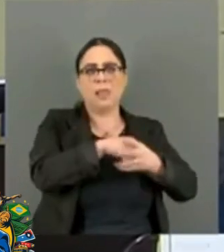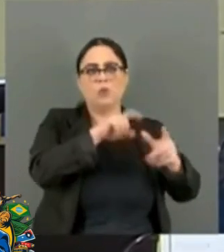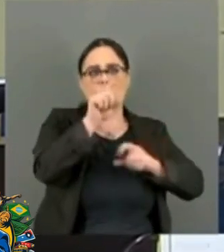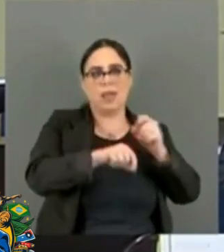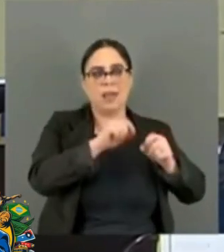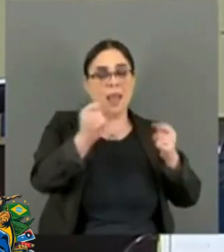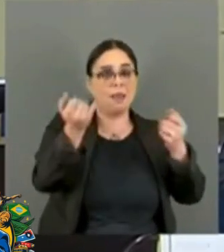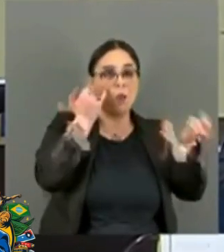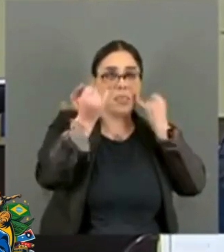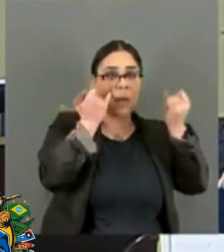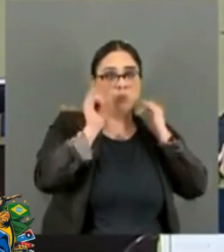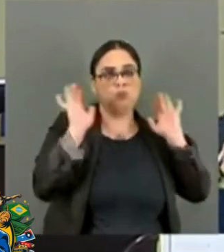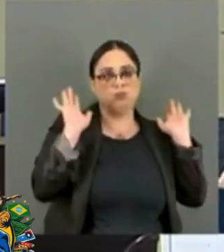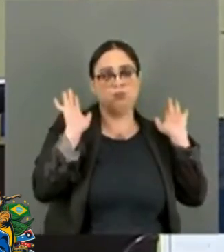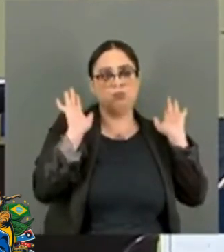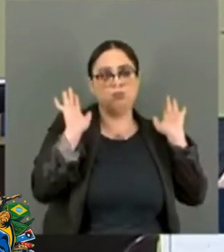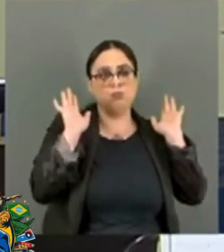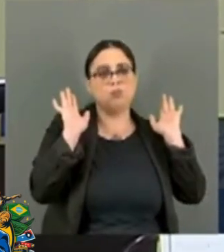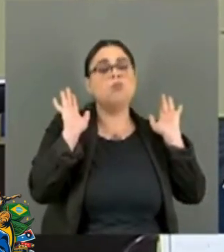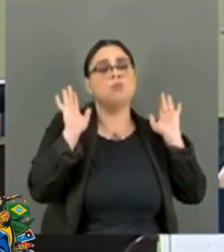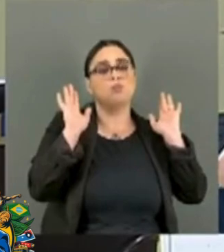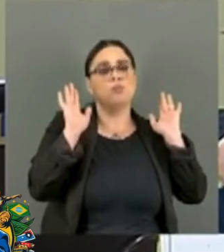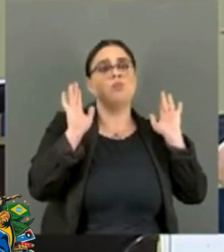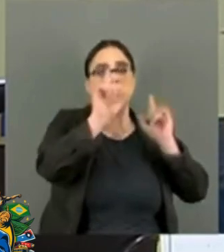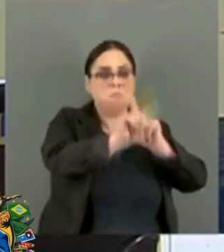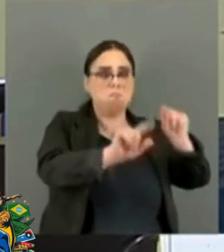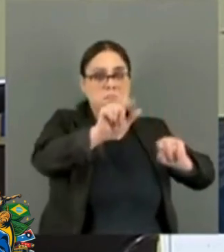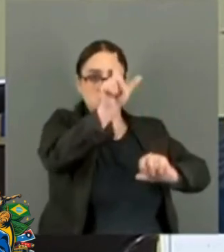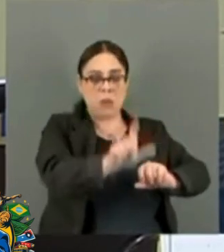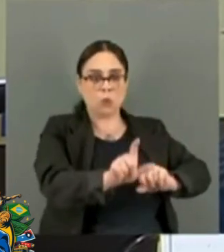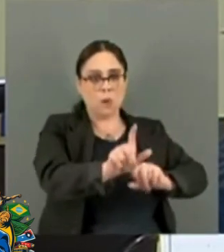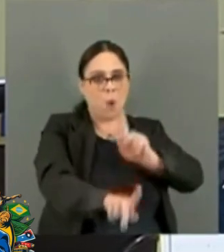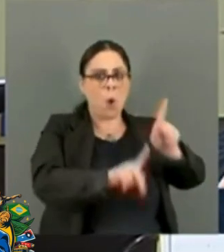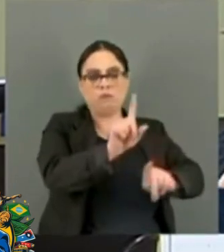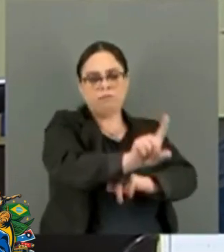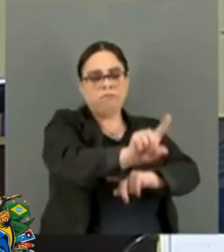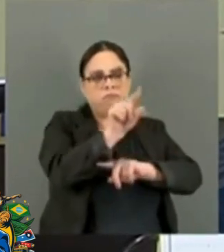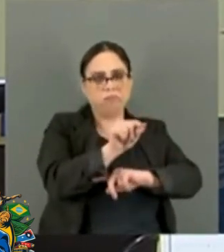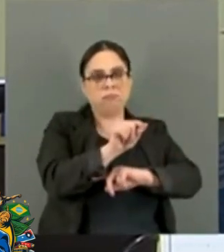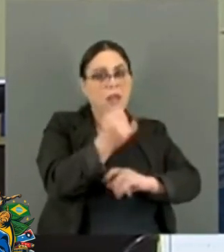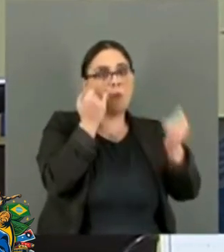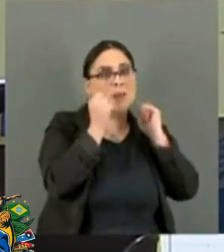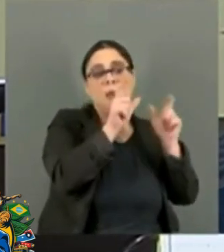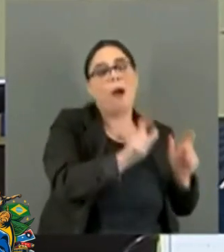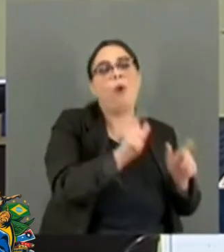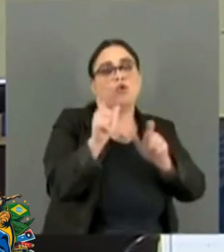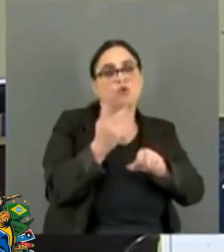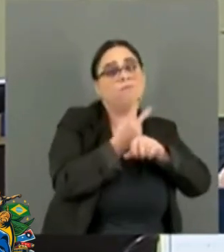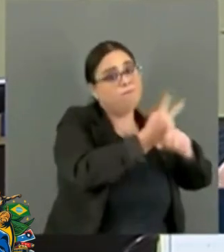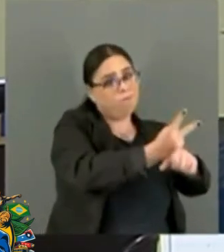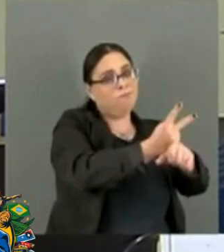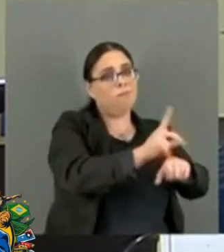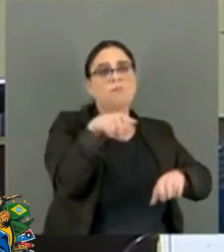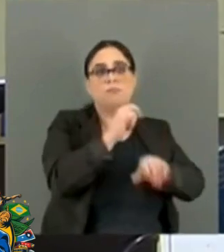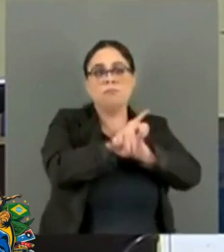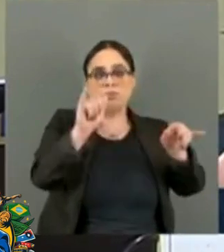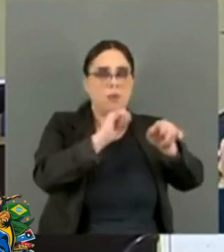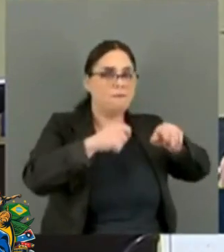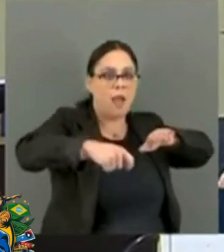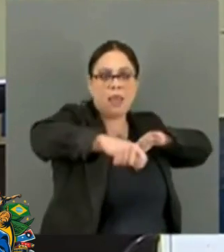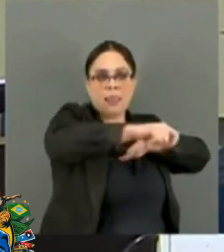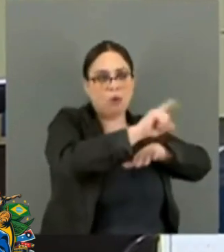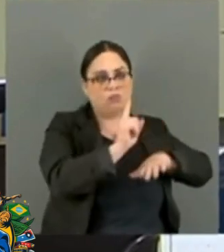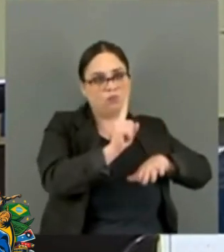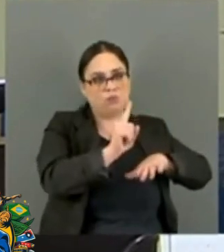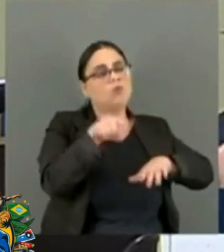de informar. A audiência tem a condição de escolher o que busca como informação. Nós não estamos propagando fake news, nós estamos